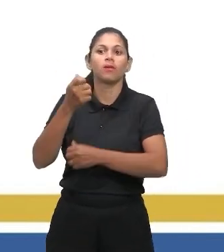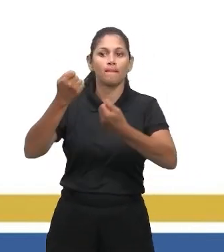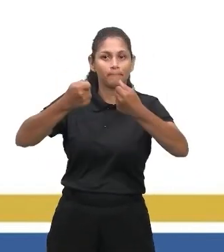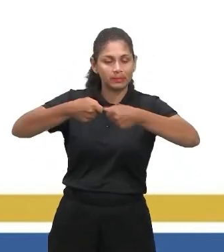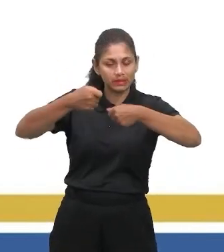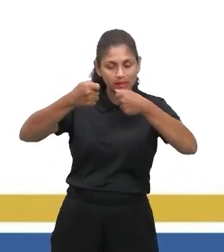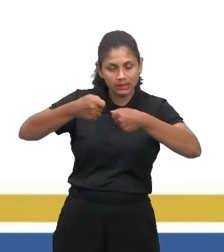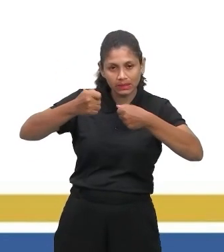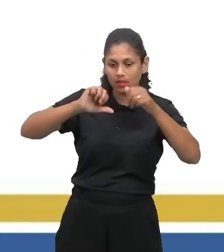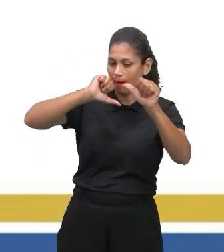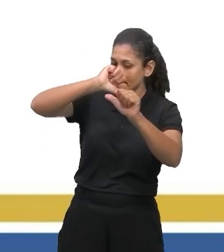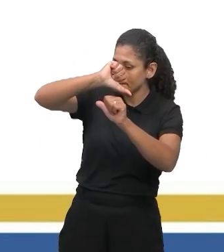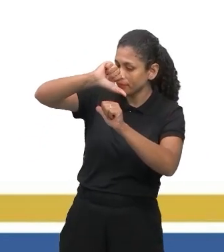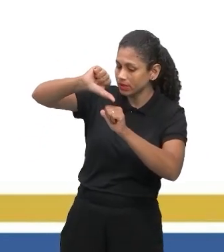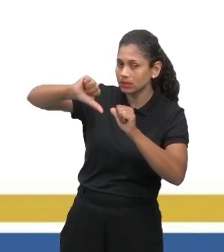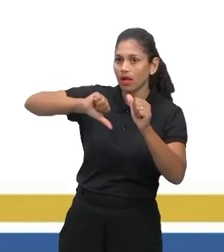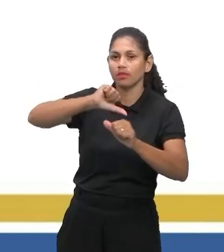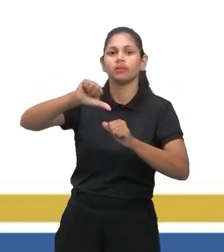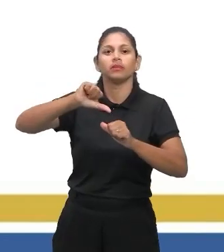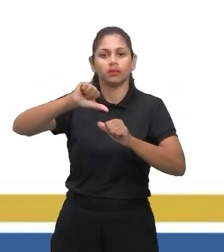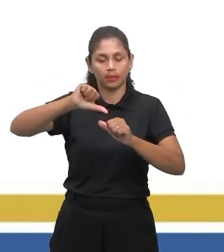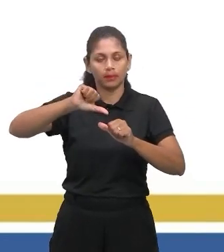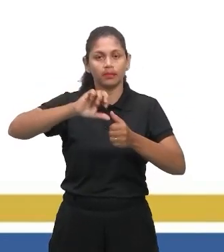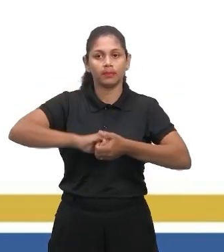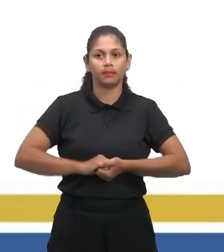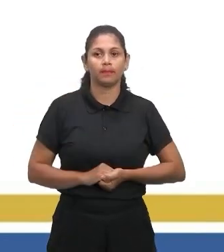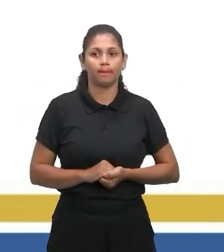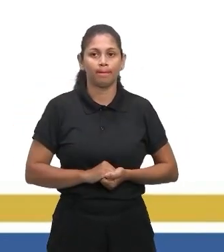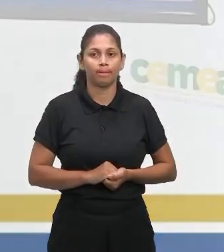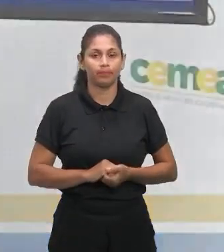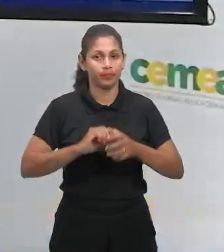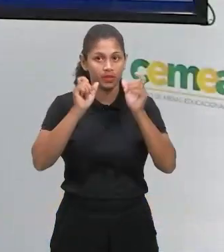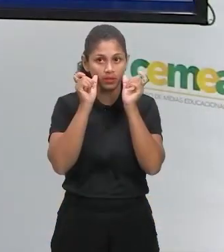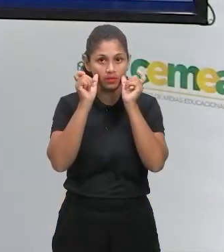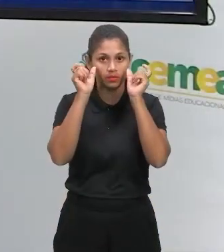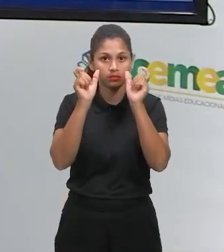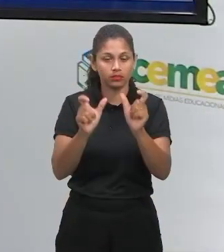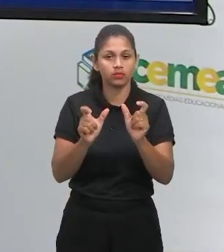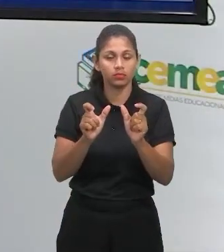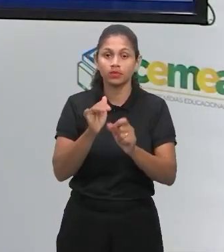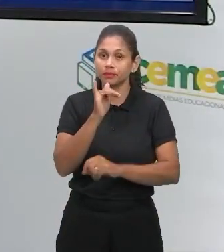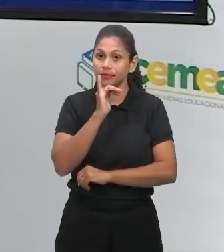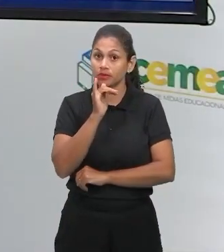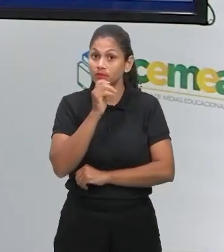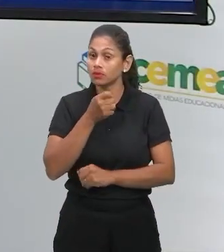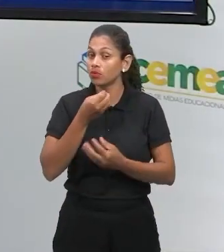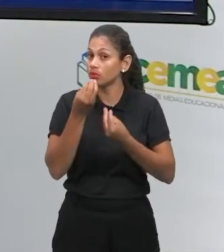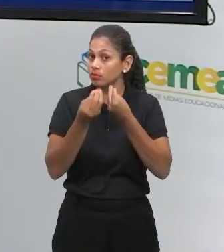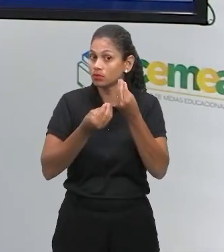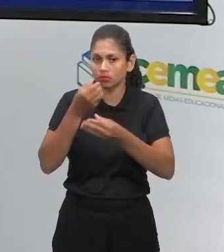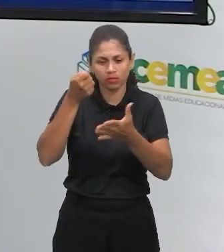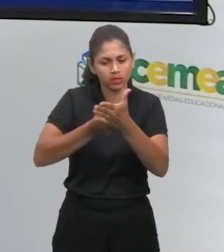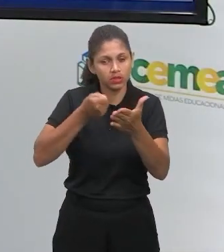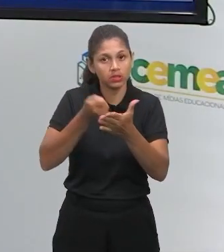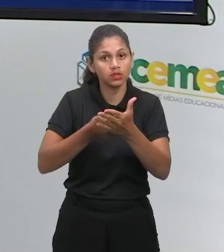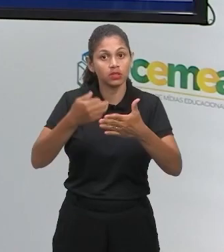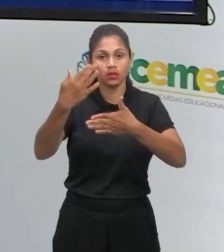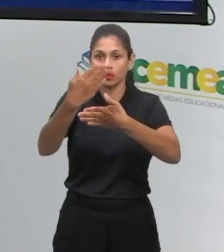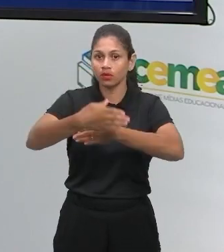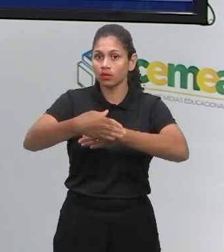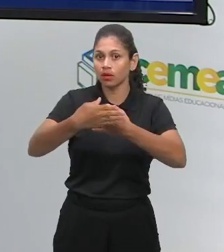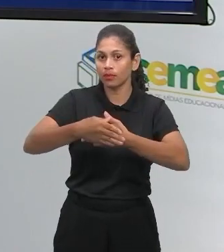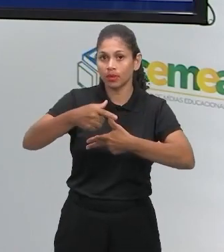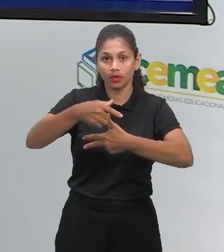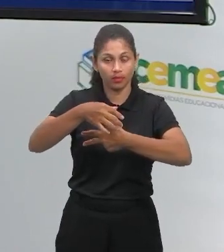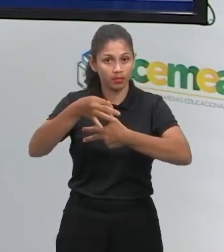Beleza? Então, vamos lá. Vamos ver agora um exemplo de como que isso é cobrado em questões do Enem. Trazendo aqui agora para a nossa questão